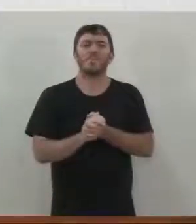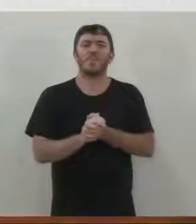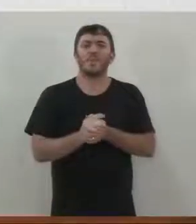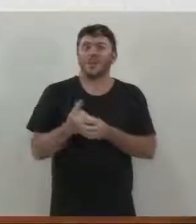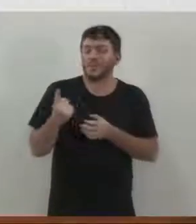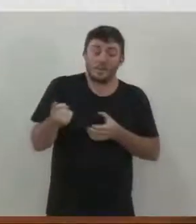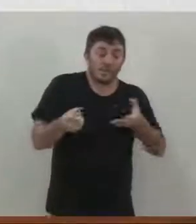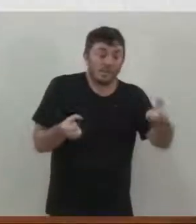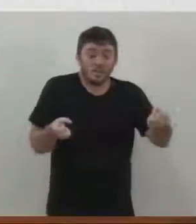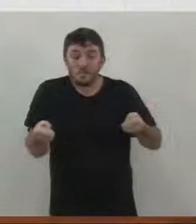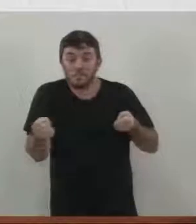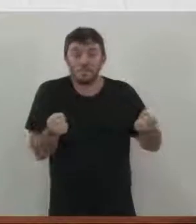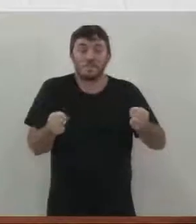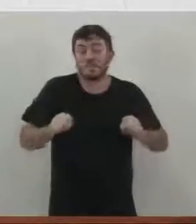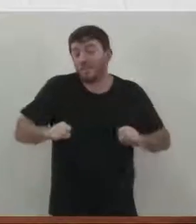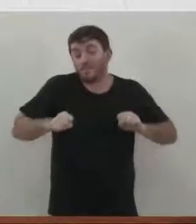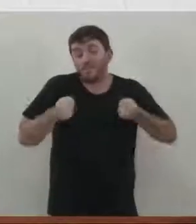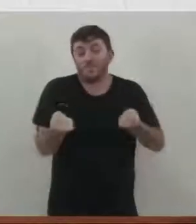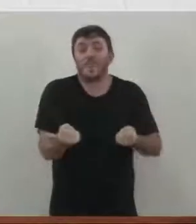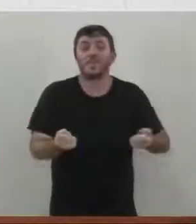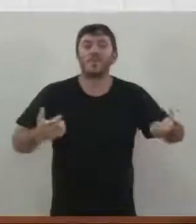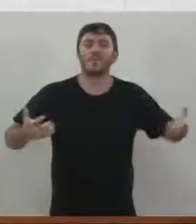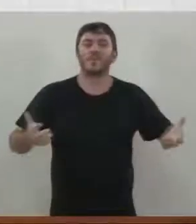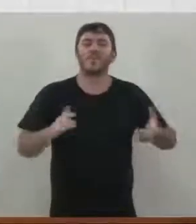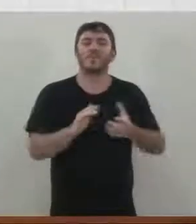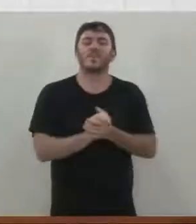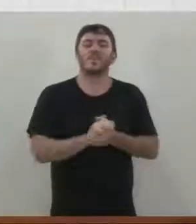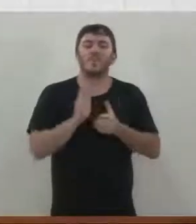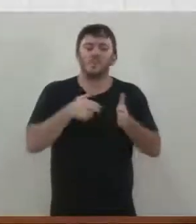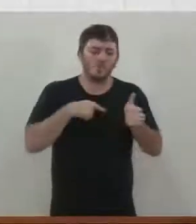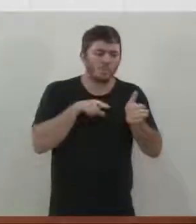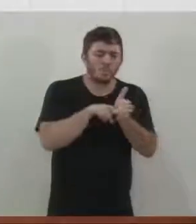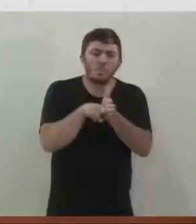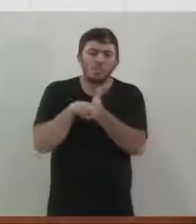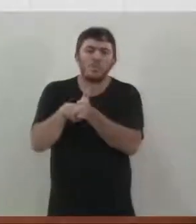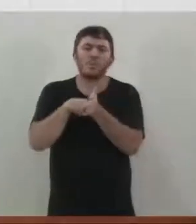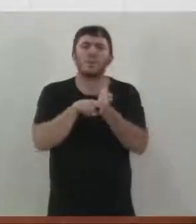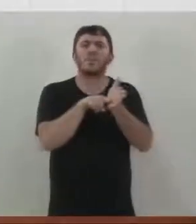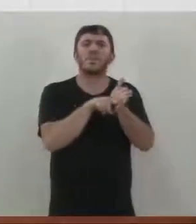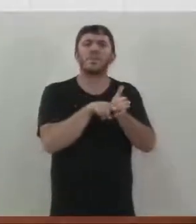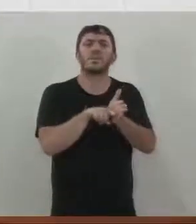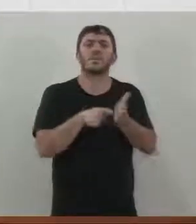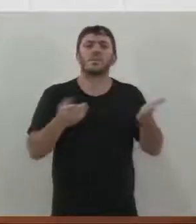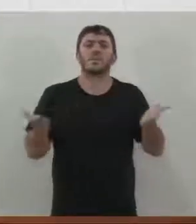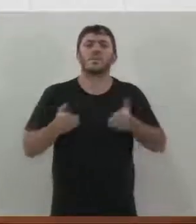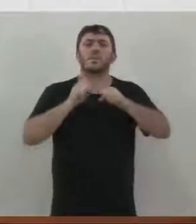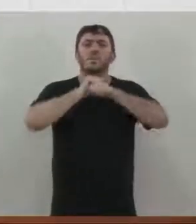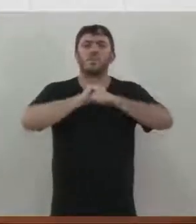seu lado. Tivemos uma pesquisa aí hoje